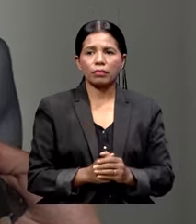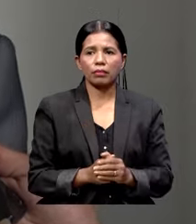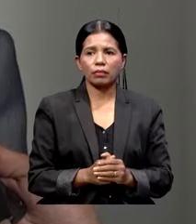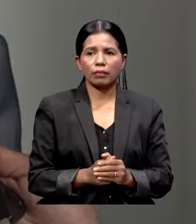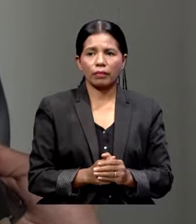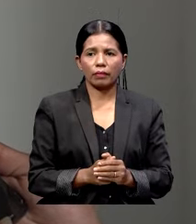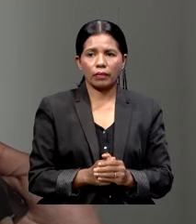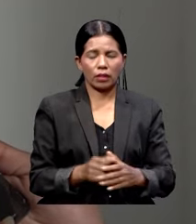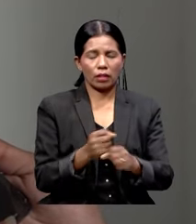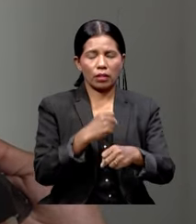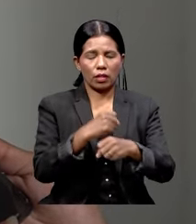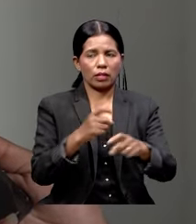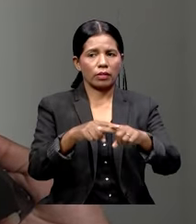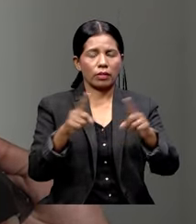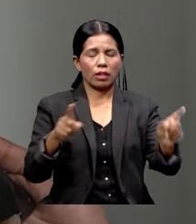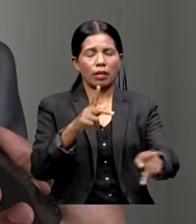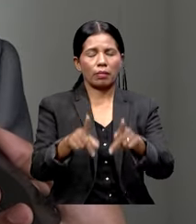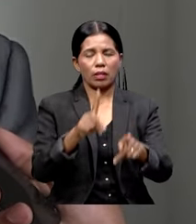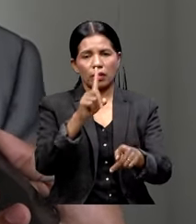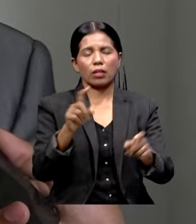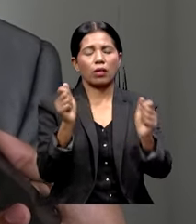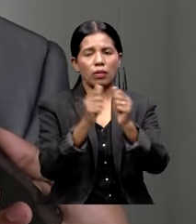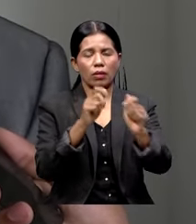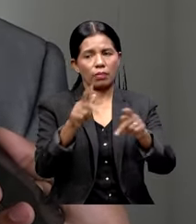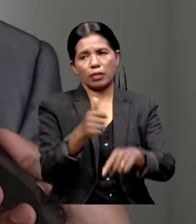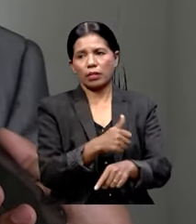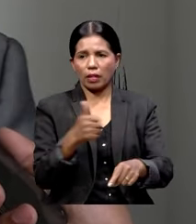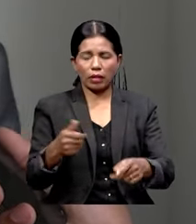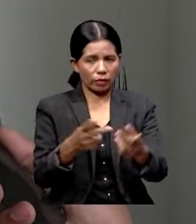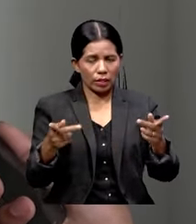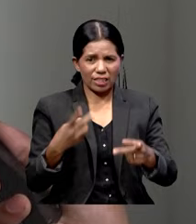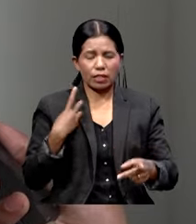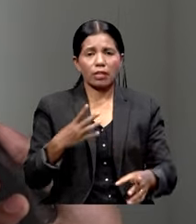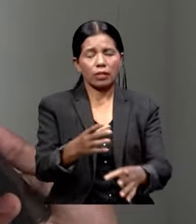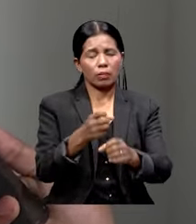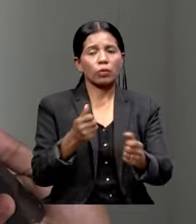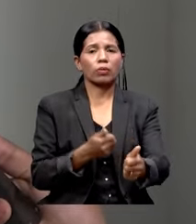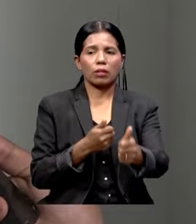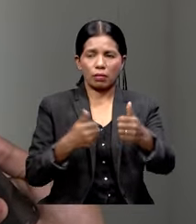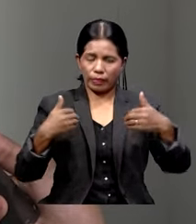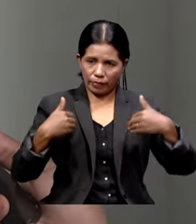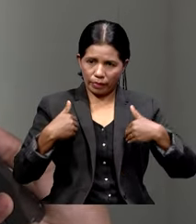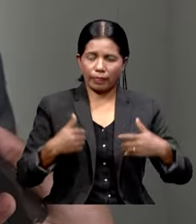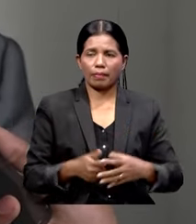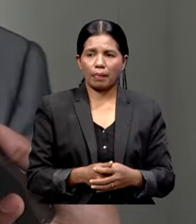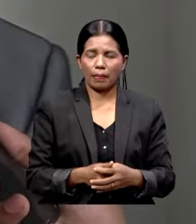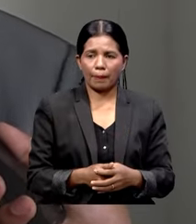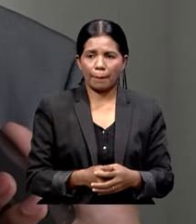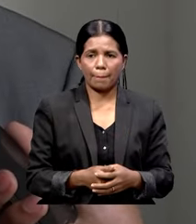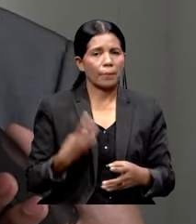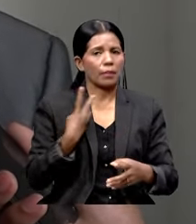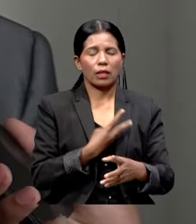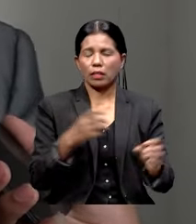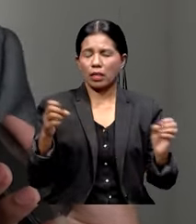la halo diferente entre é maída ou é macelo. Espaço né bem aqui tá só, tu ir ainda bem aqui. Ainda bem aqui. Beita